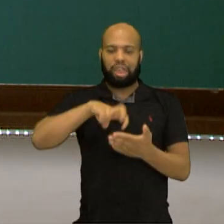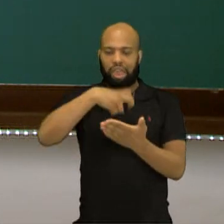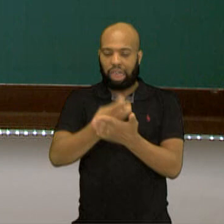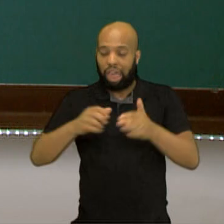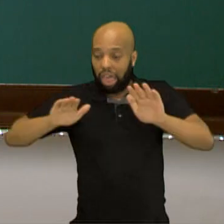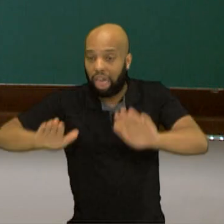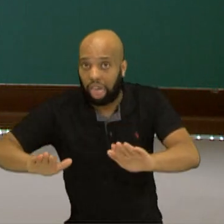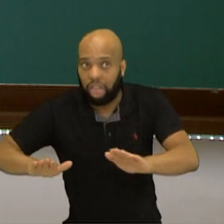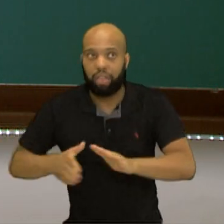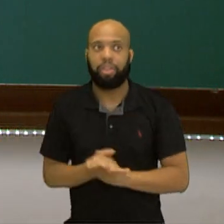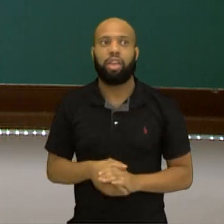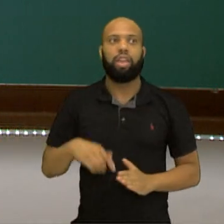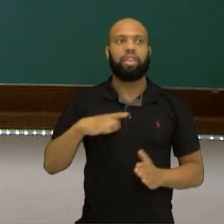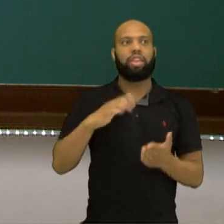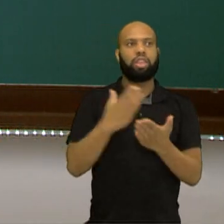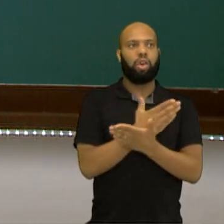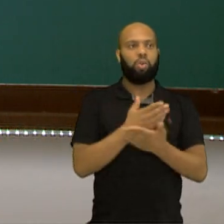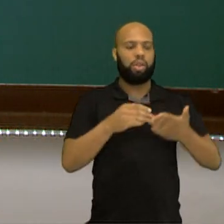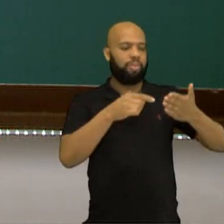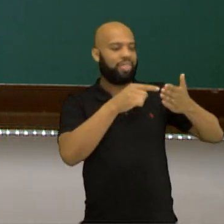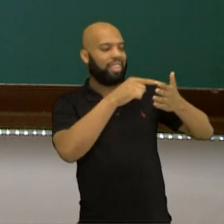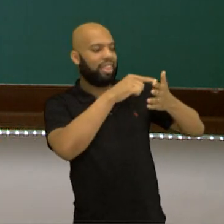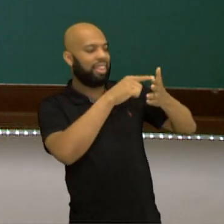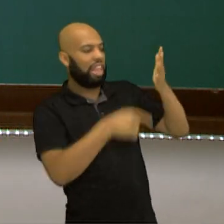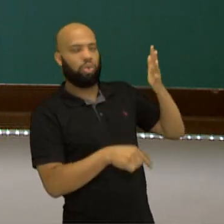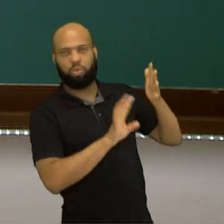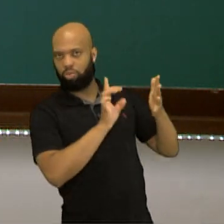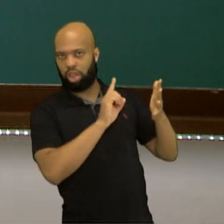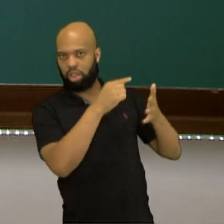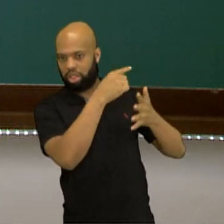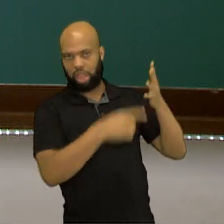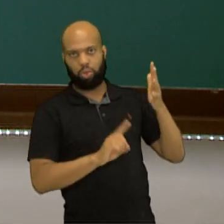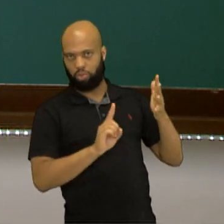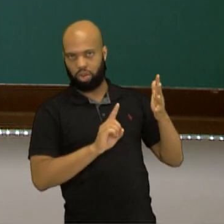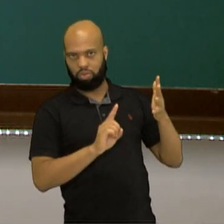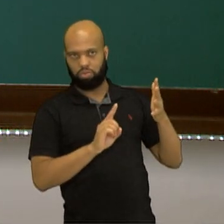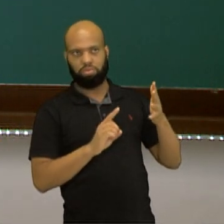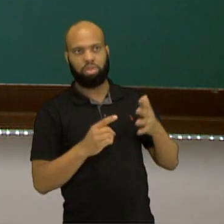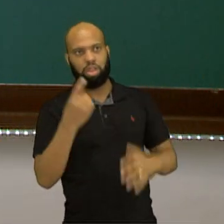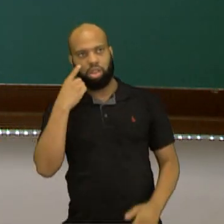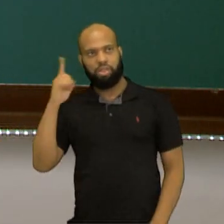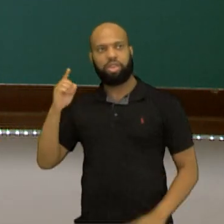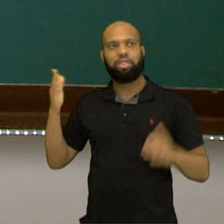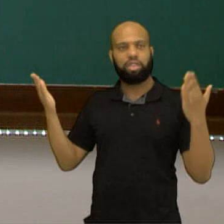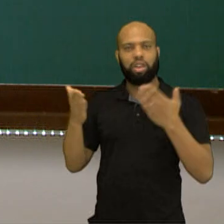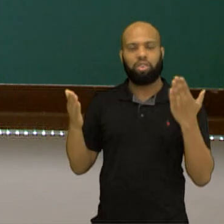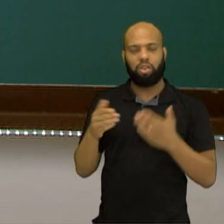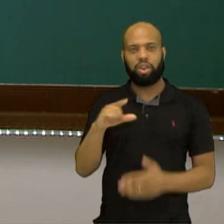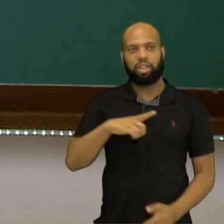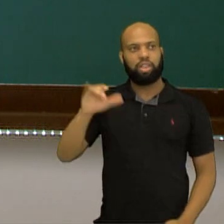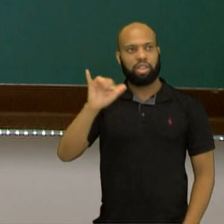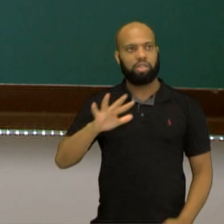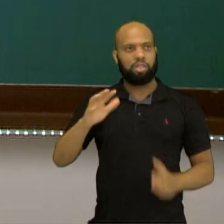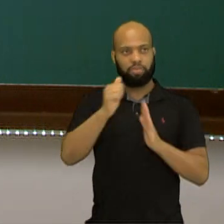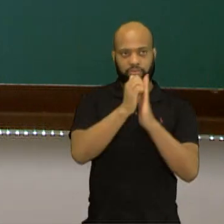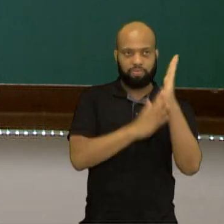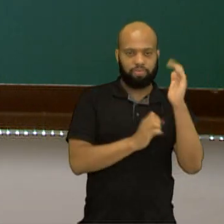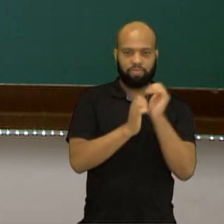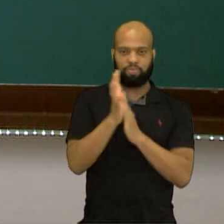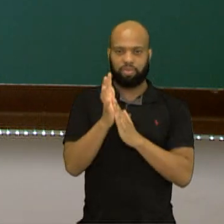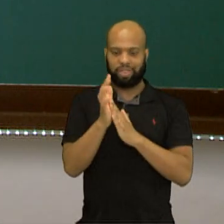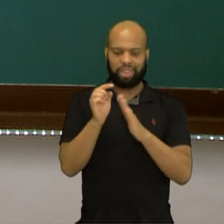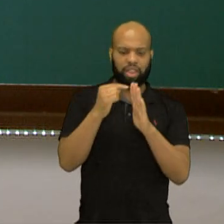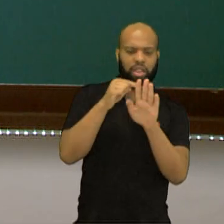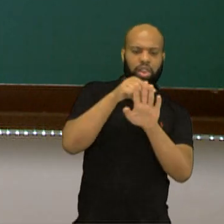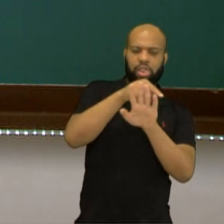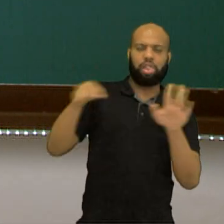E algumas são cortadas nos dedos aqui, tá? Então, elas não têm as pontas, como vocês podem ver nessa imagem. É uma luva de proteção sem as pontas,